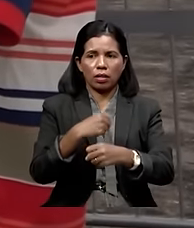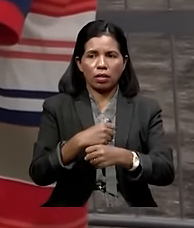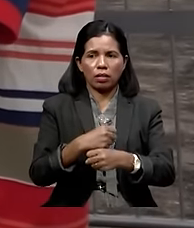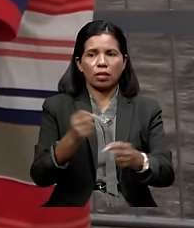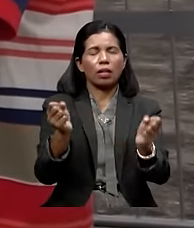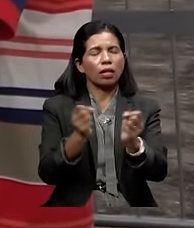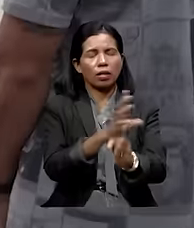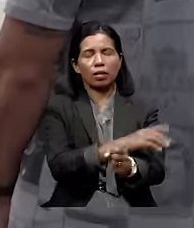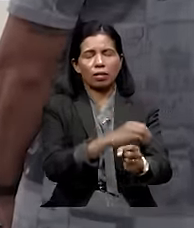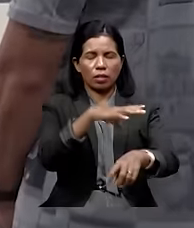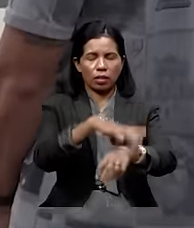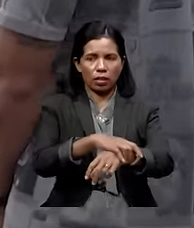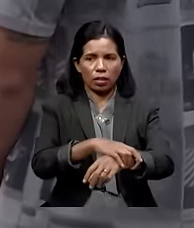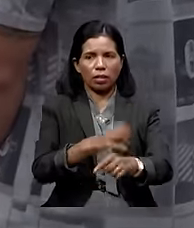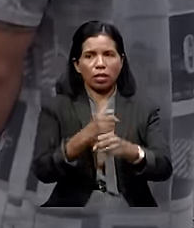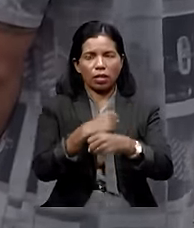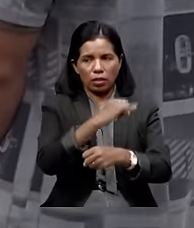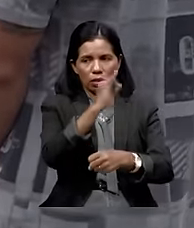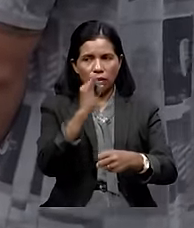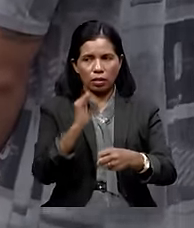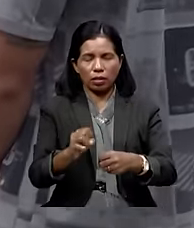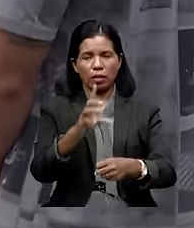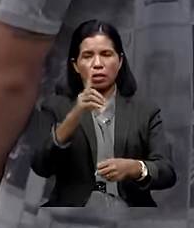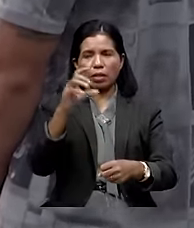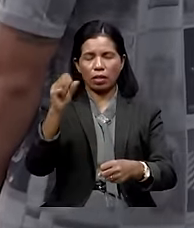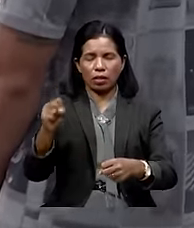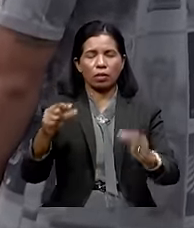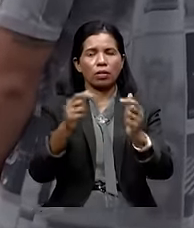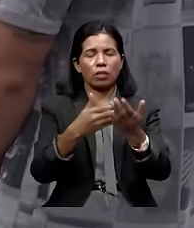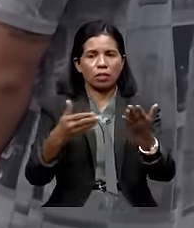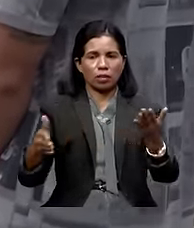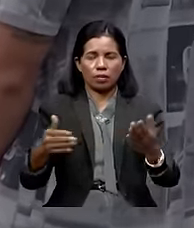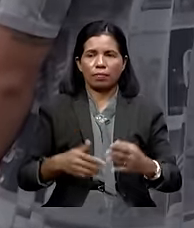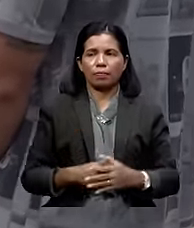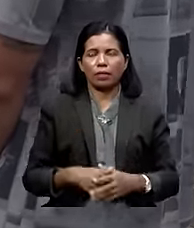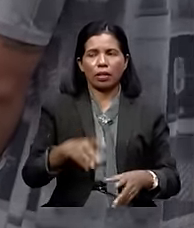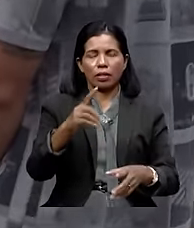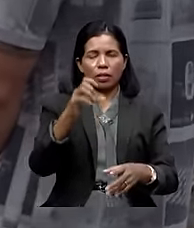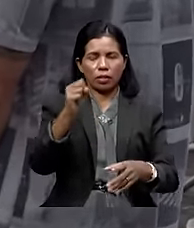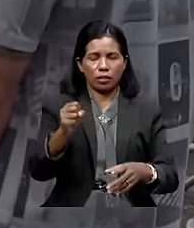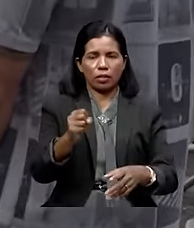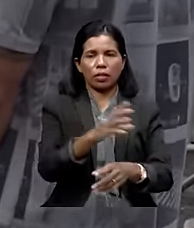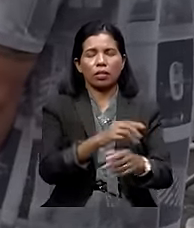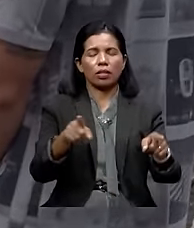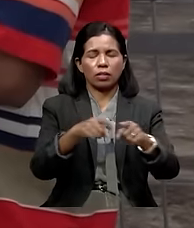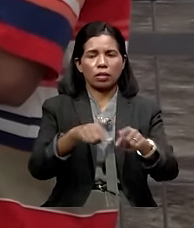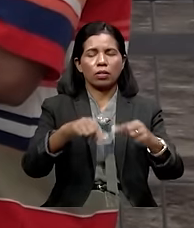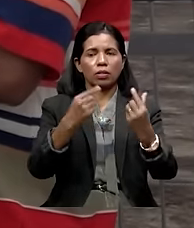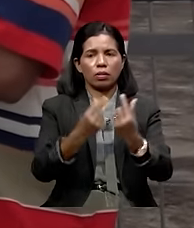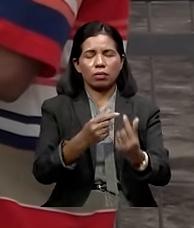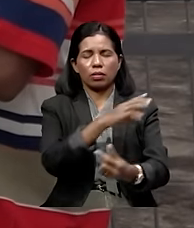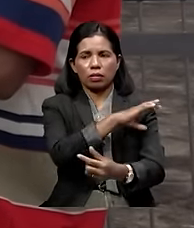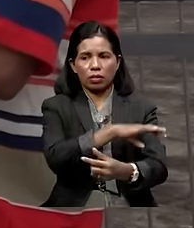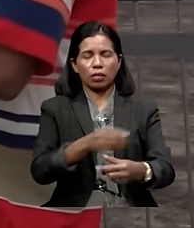atuação, onde detém no halo identificação ba DS, onde equipamento drone. DS, onde drone, equipa de segurança Pombo